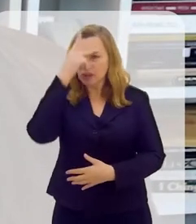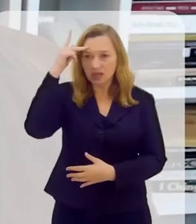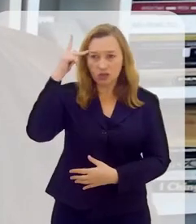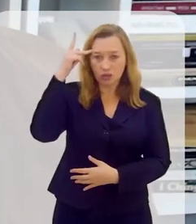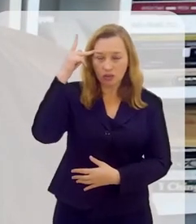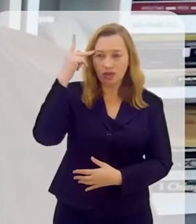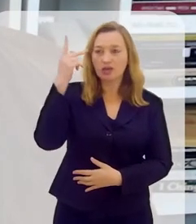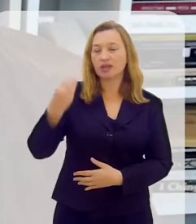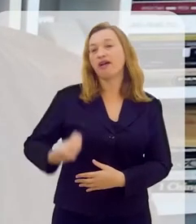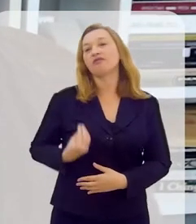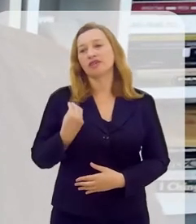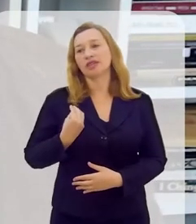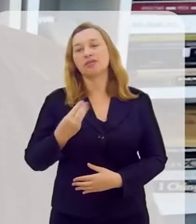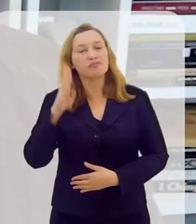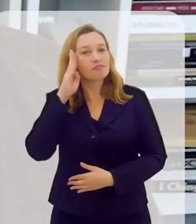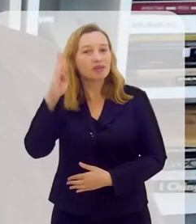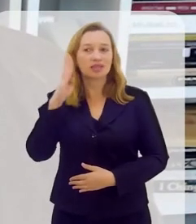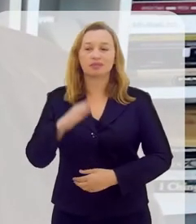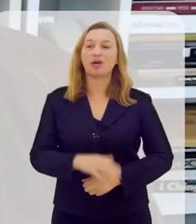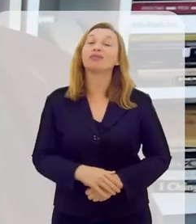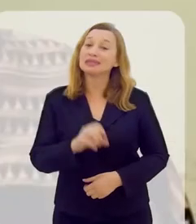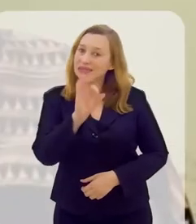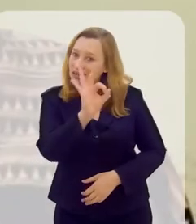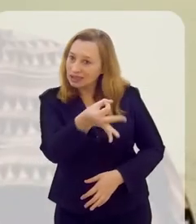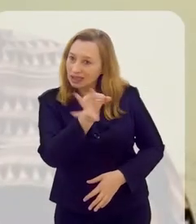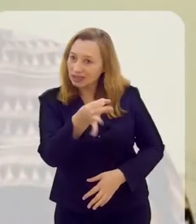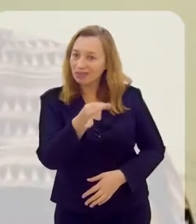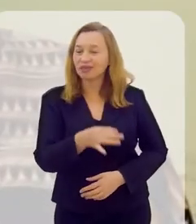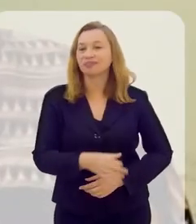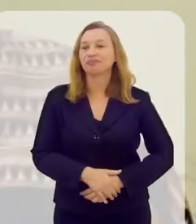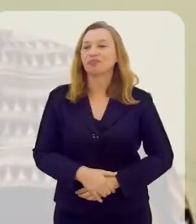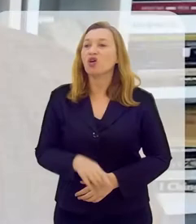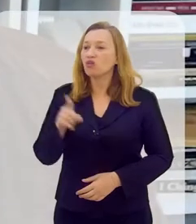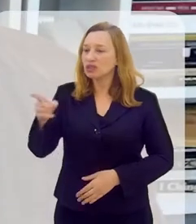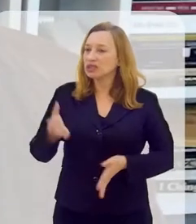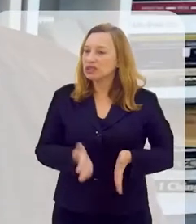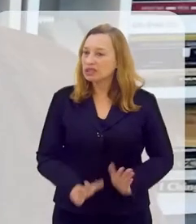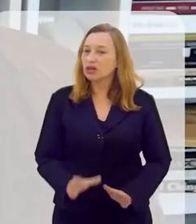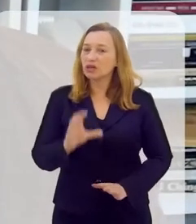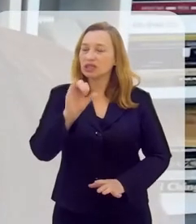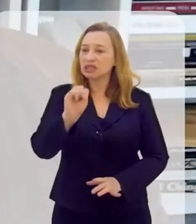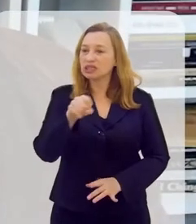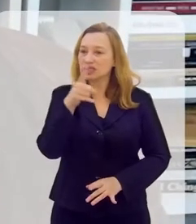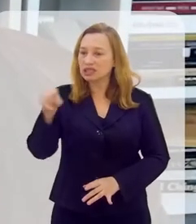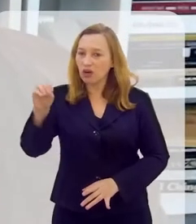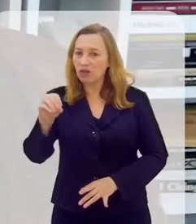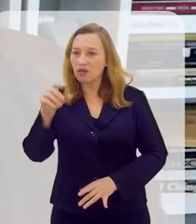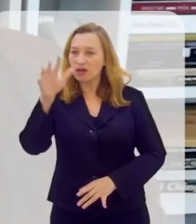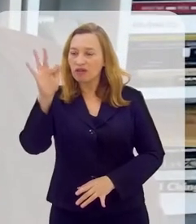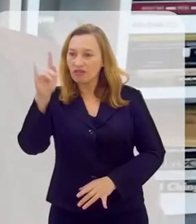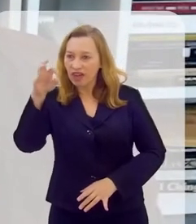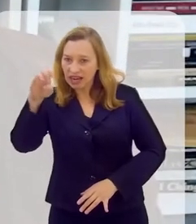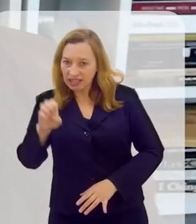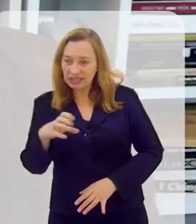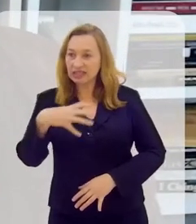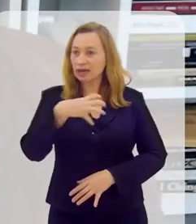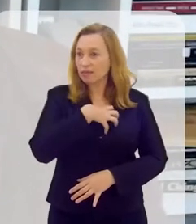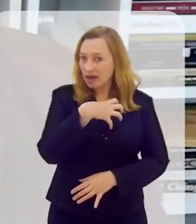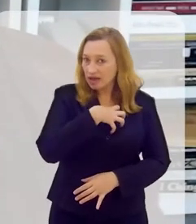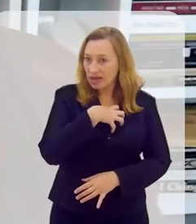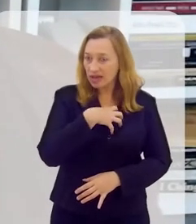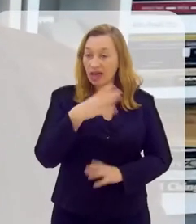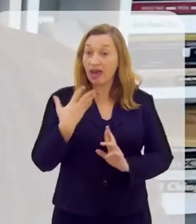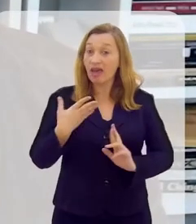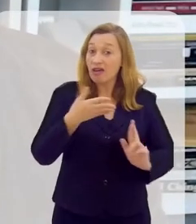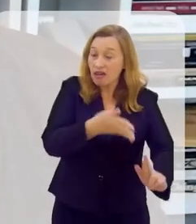vida. Era esse o princípio fundamental. Exatamente. Você nasceu em São Félix, né, no Recôncavo Baiano, um território